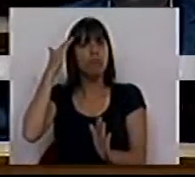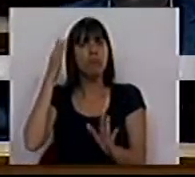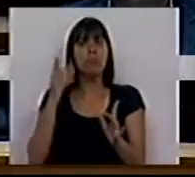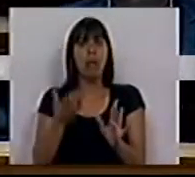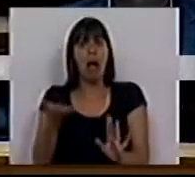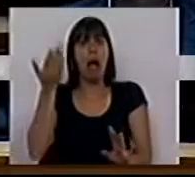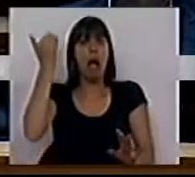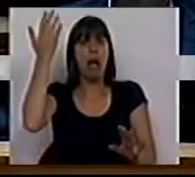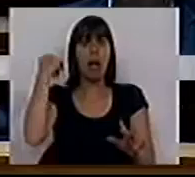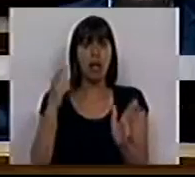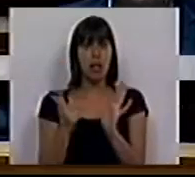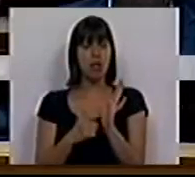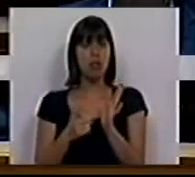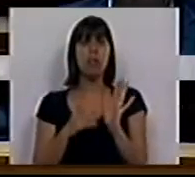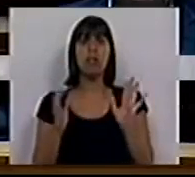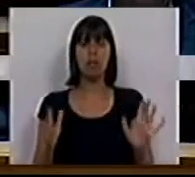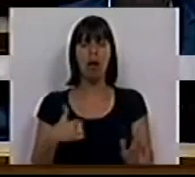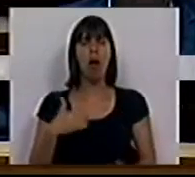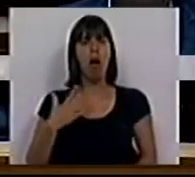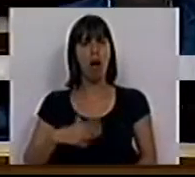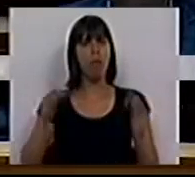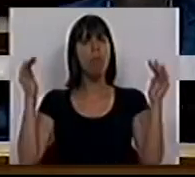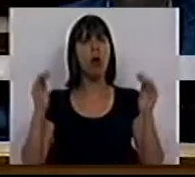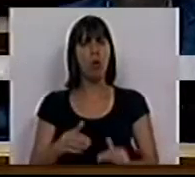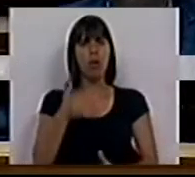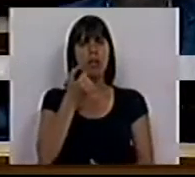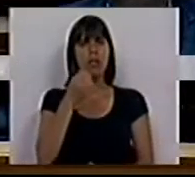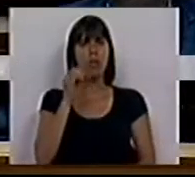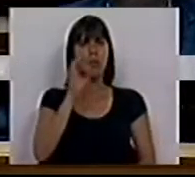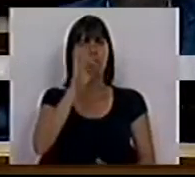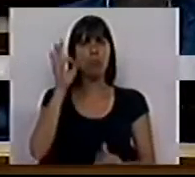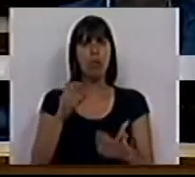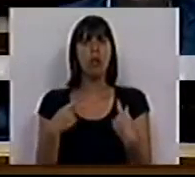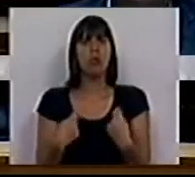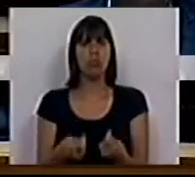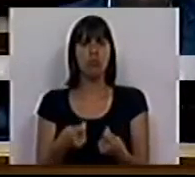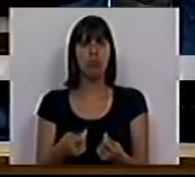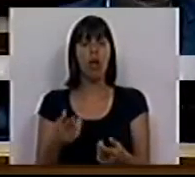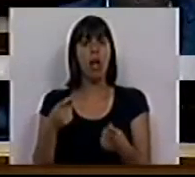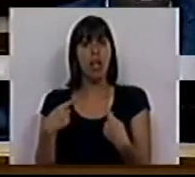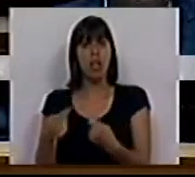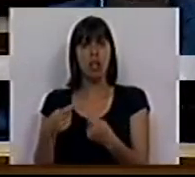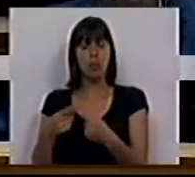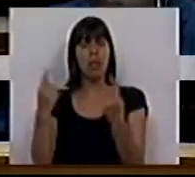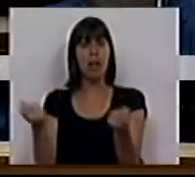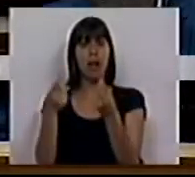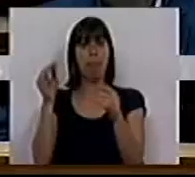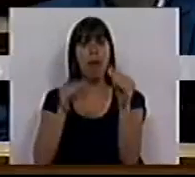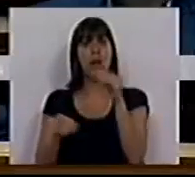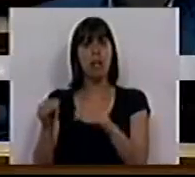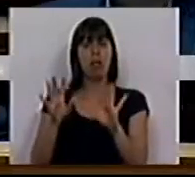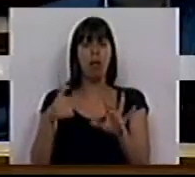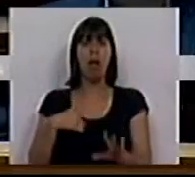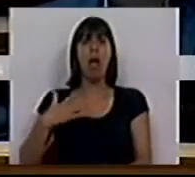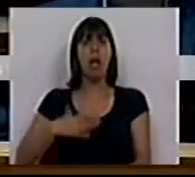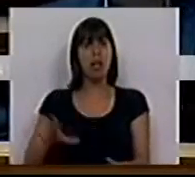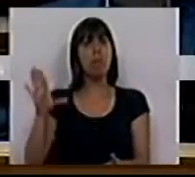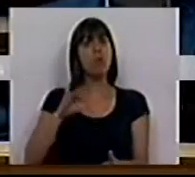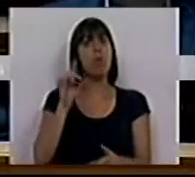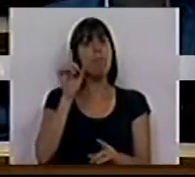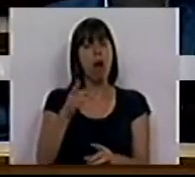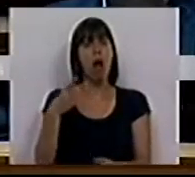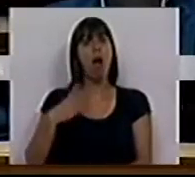estava aquém das necessidades. Nós queríamos uma redução de 50% dos gastos e das despesas das campanhas eleitorais. E queríamos até